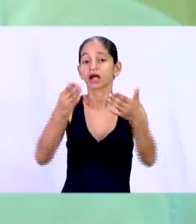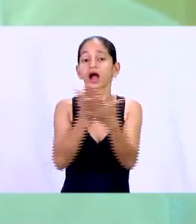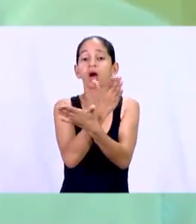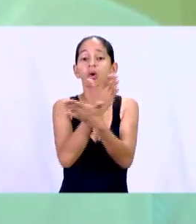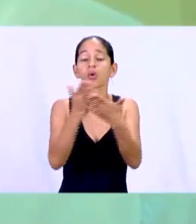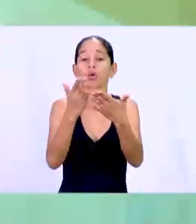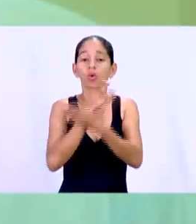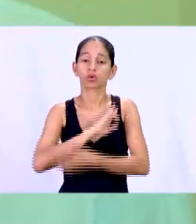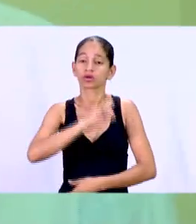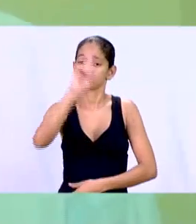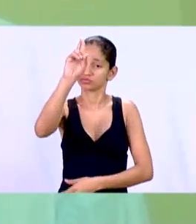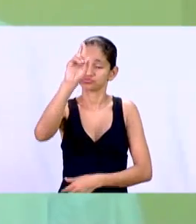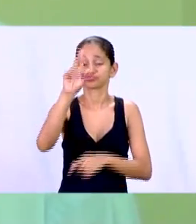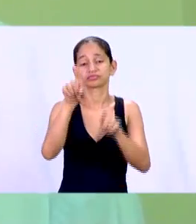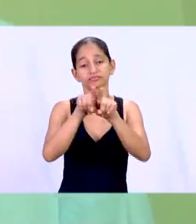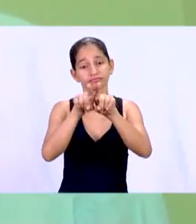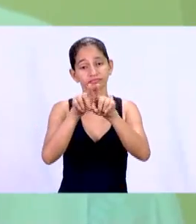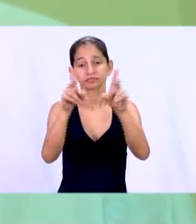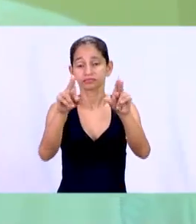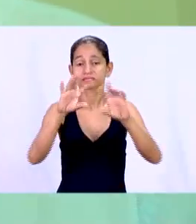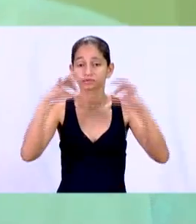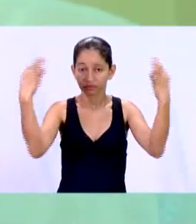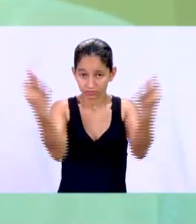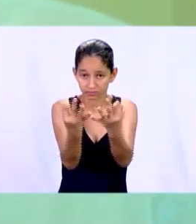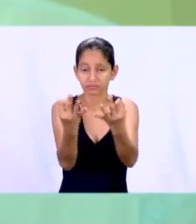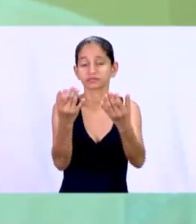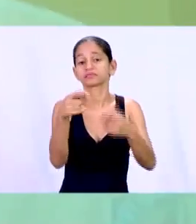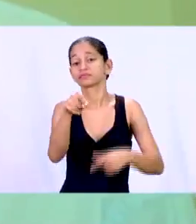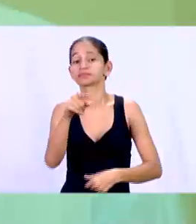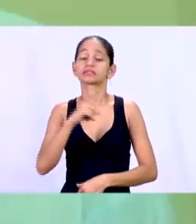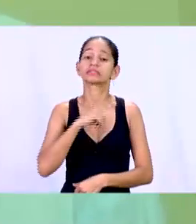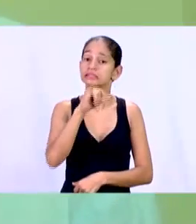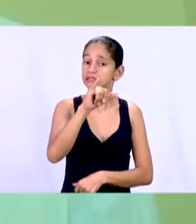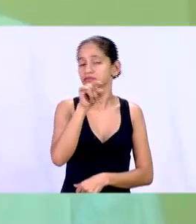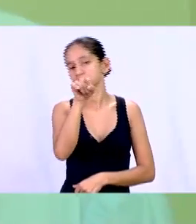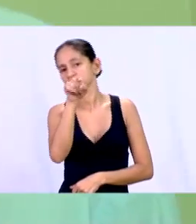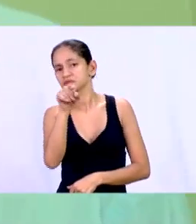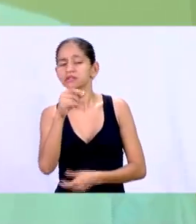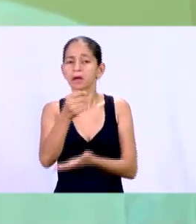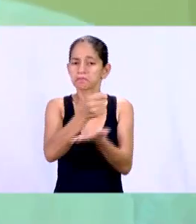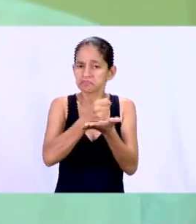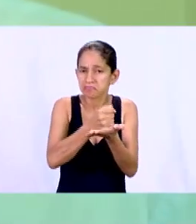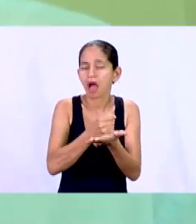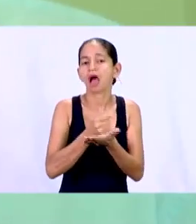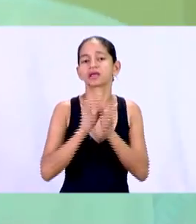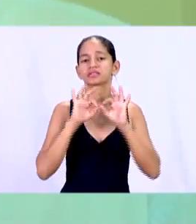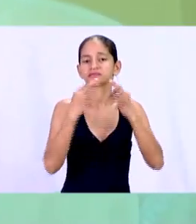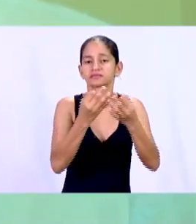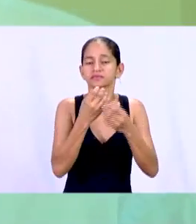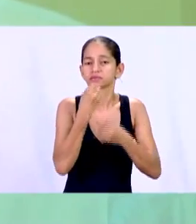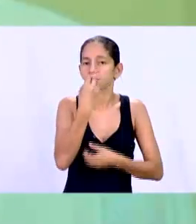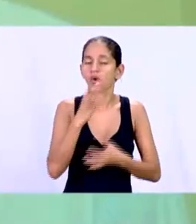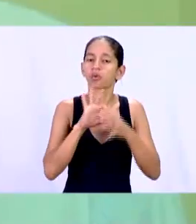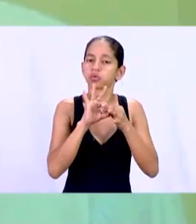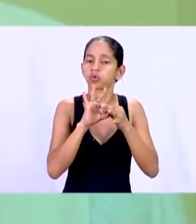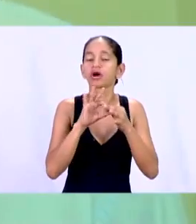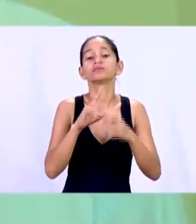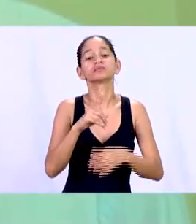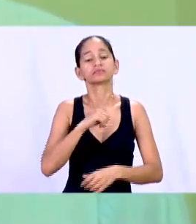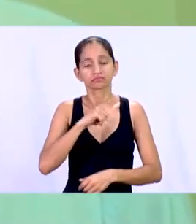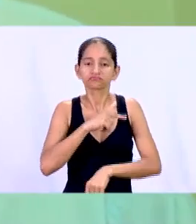questões religiosas, né, e familiares. Eu acho que se você tiver uma base boa na